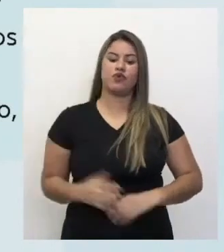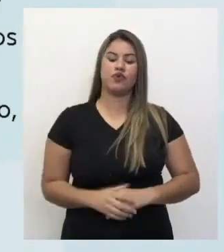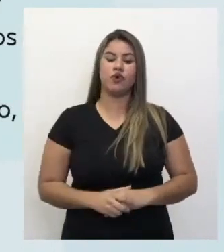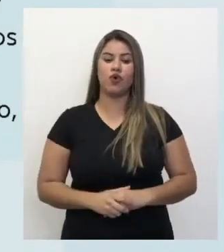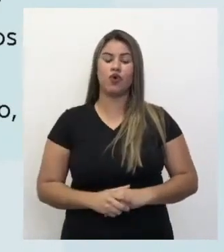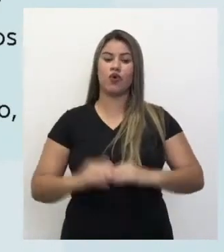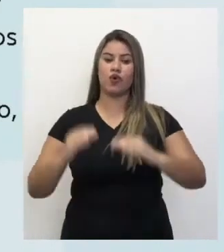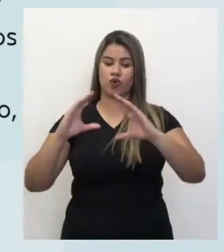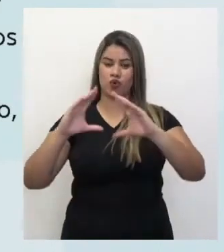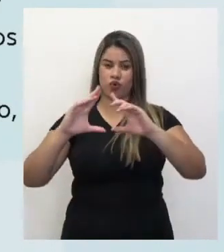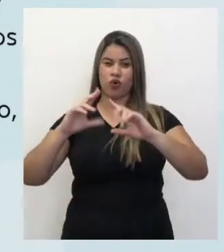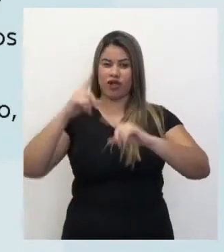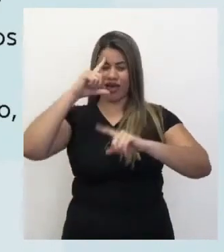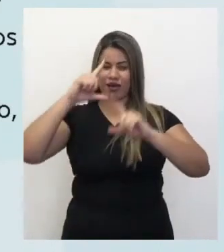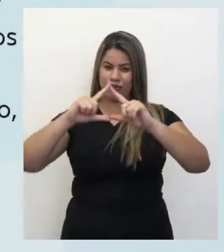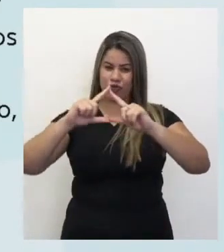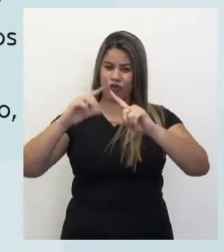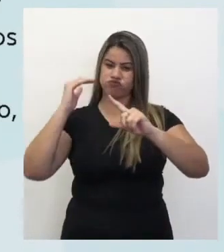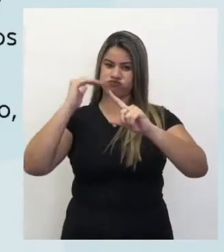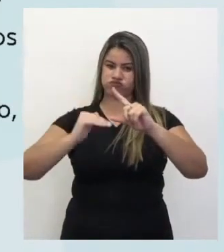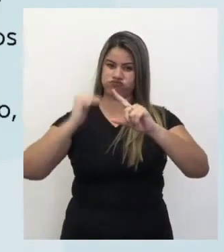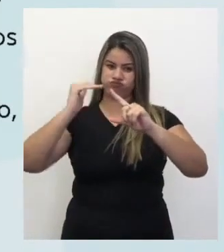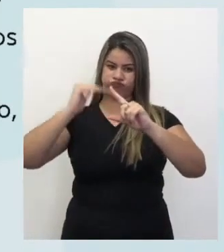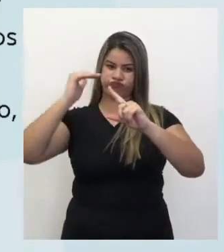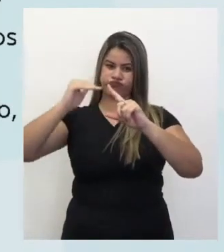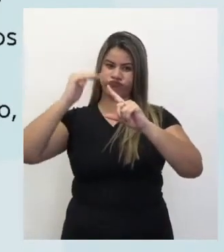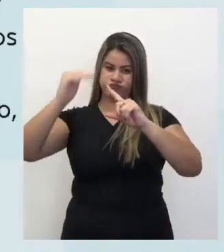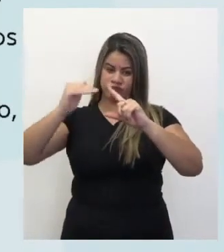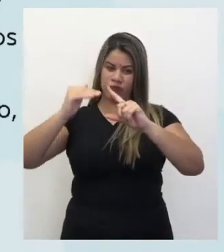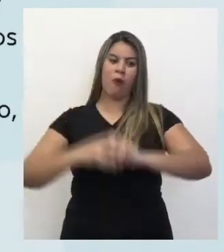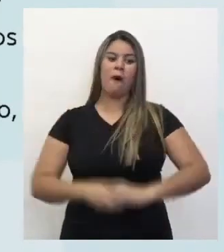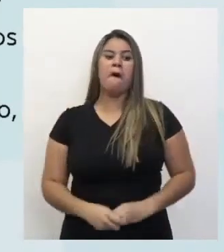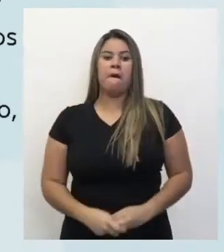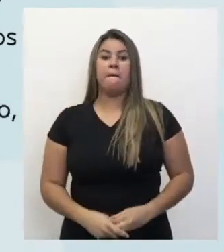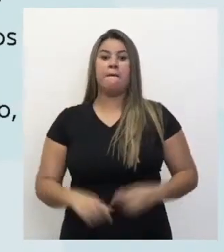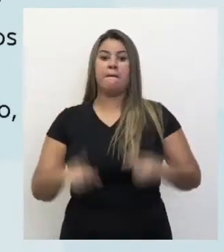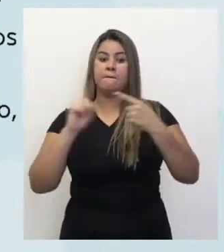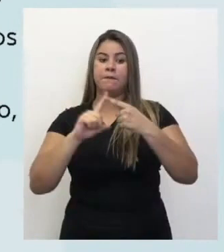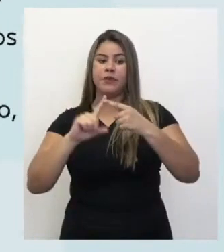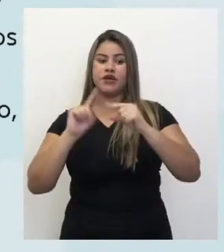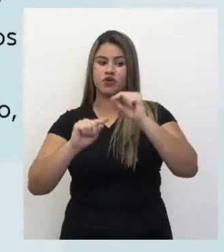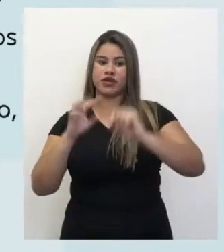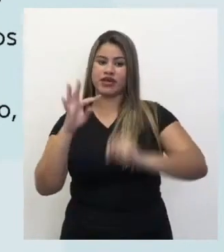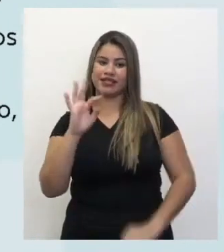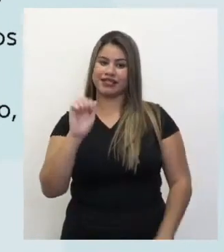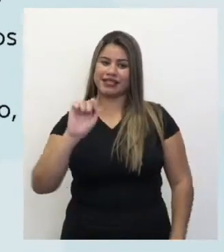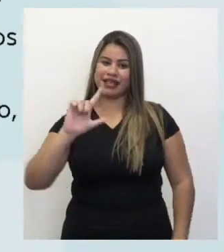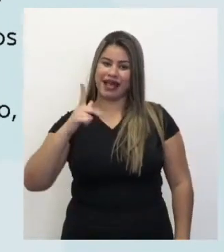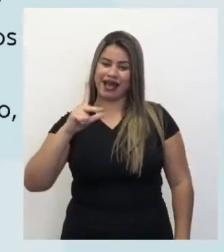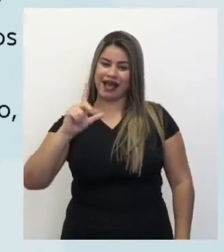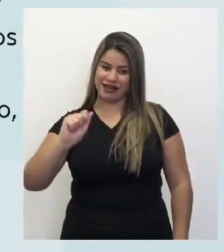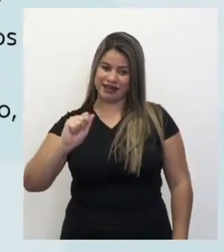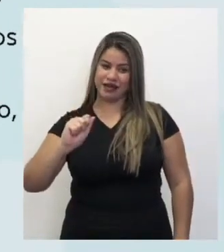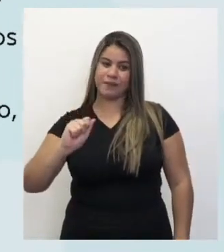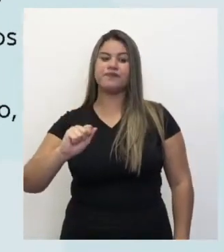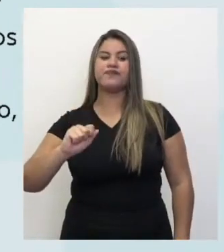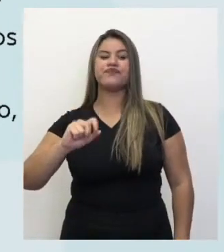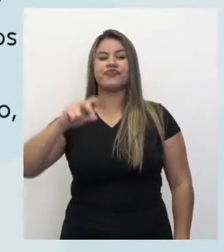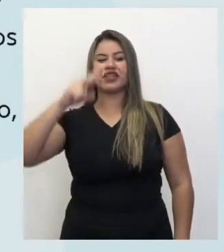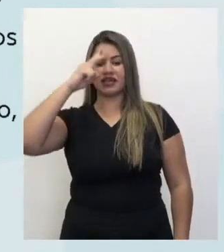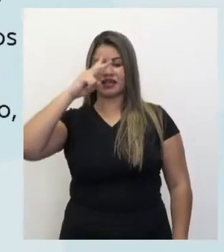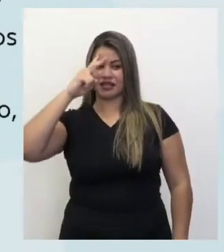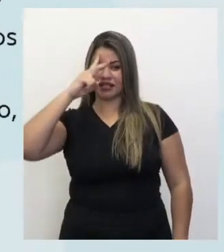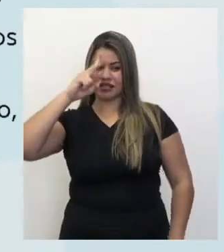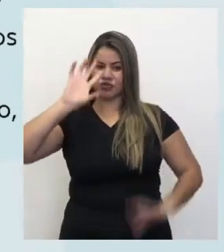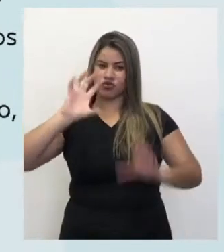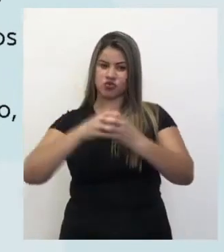cavaleiros, os senhores feudais e a própria Igreja Católica. O primeiro dele é a talha. Lembra que eu falei lá do manso servil? Parte